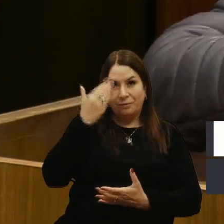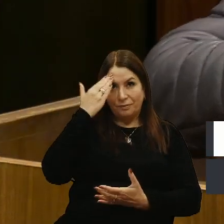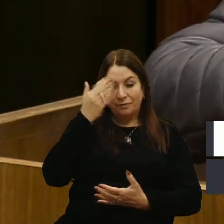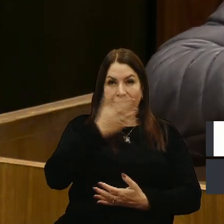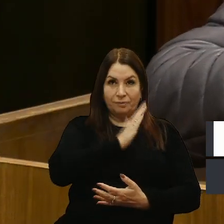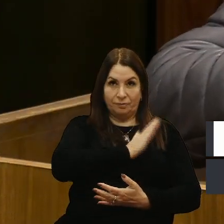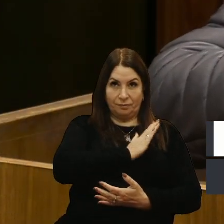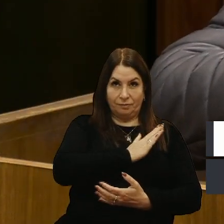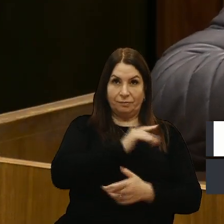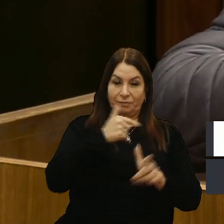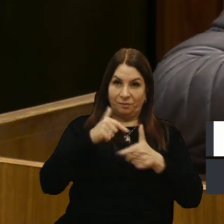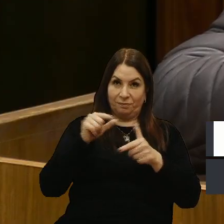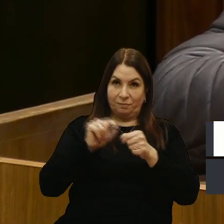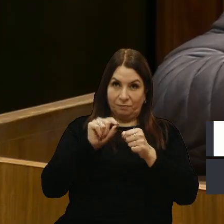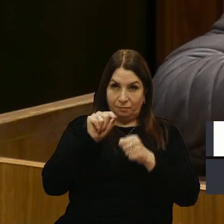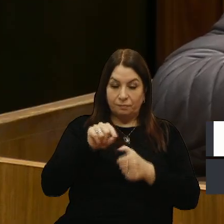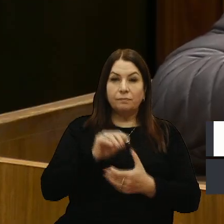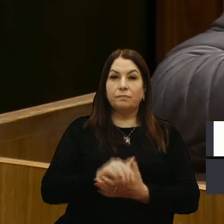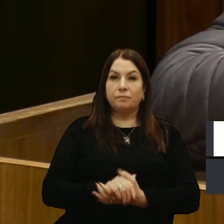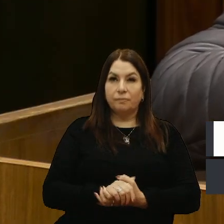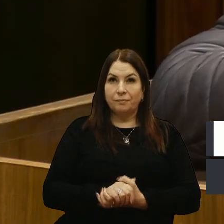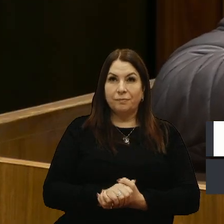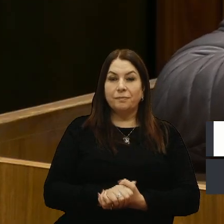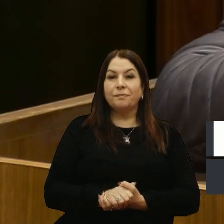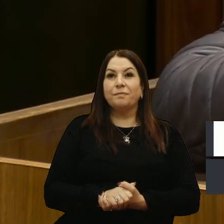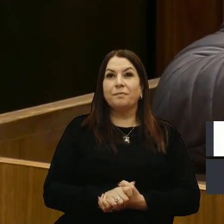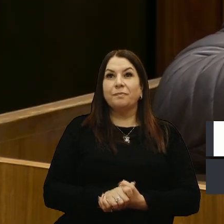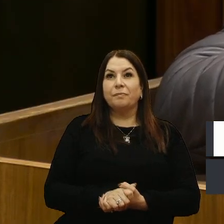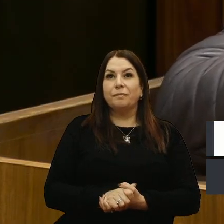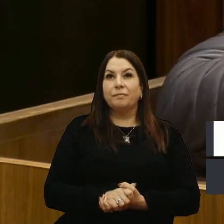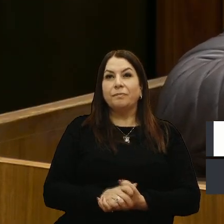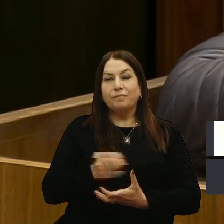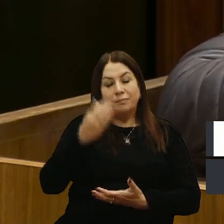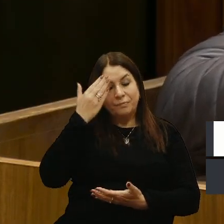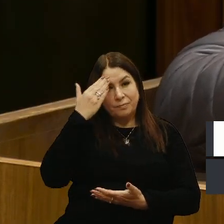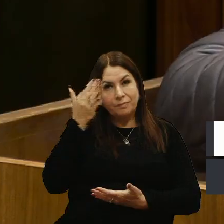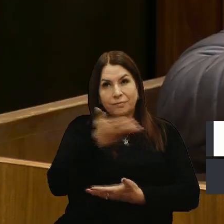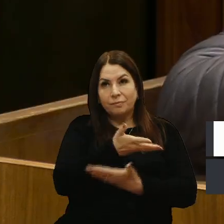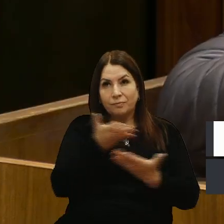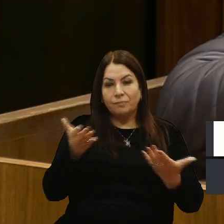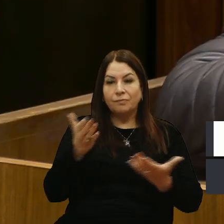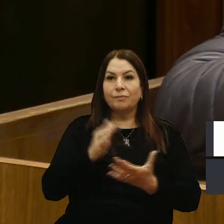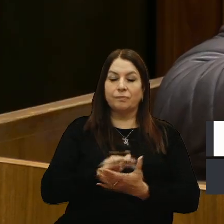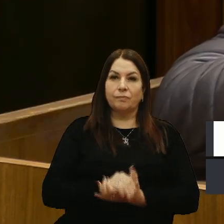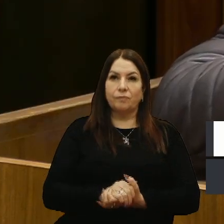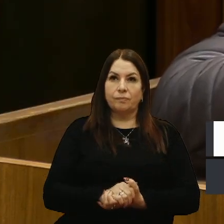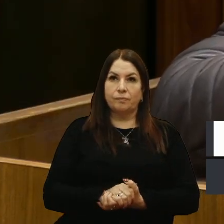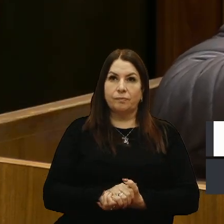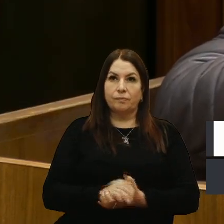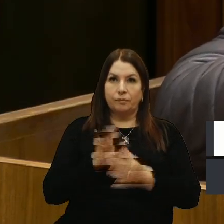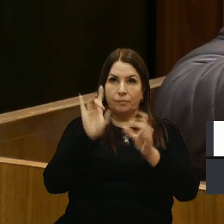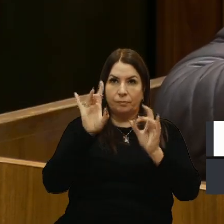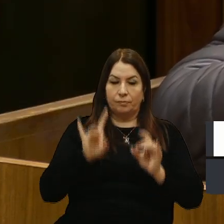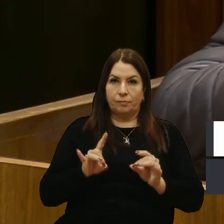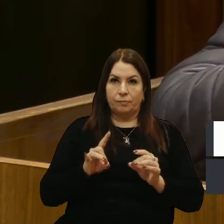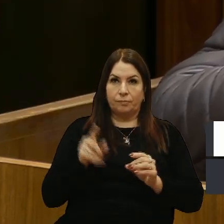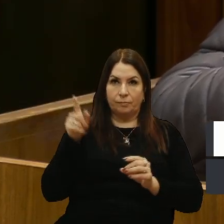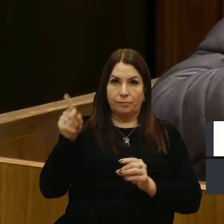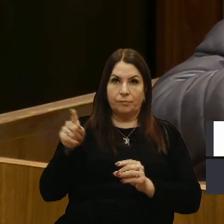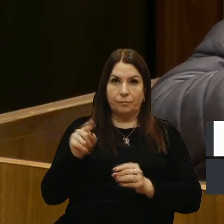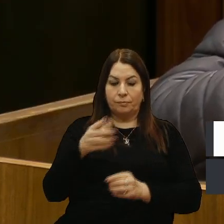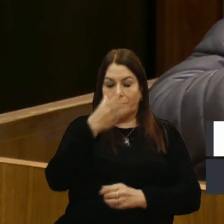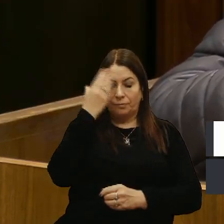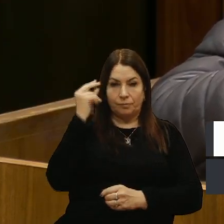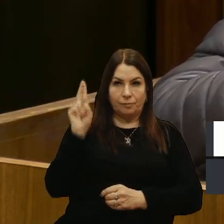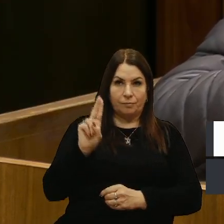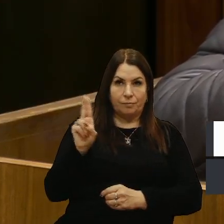coração mesmo o trabalho que foi feito aqui. Muito obrigado a todos, em especial o companheiro aqui, agora esqueci o